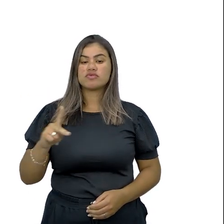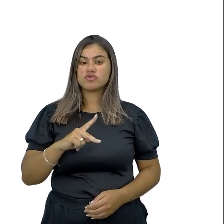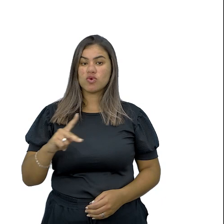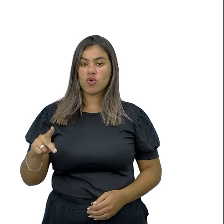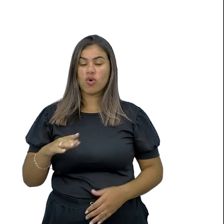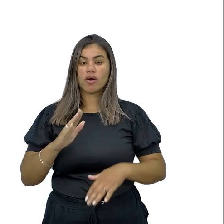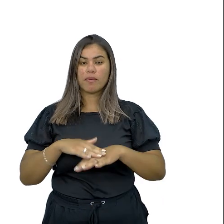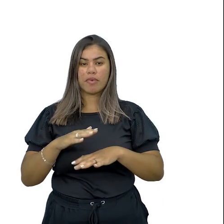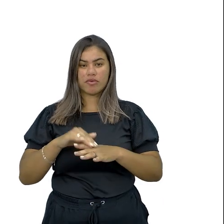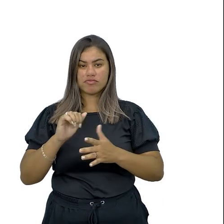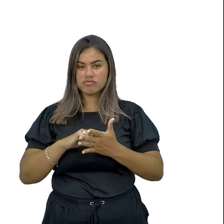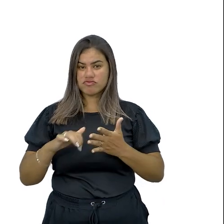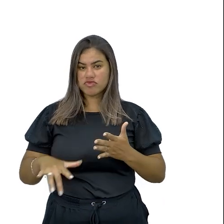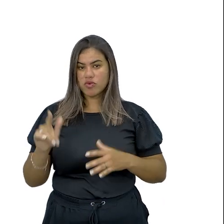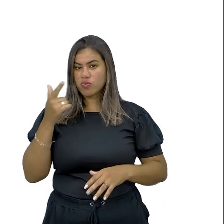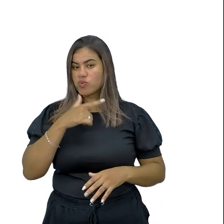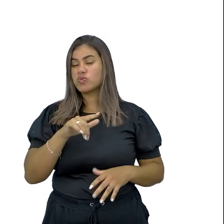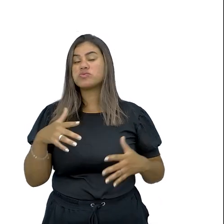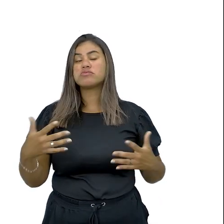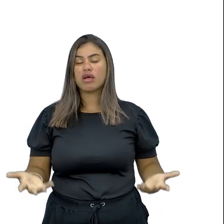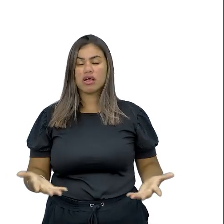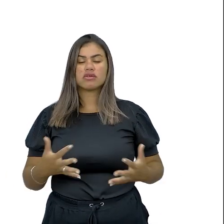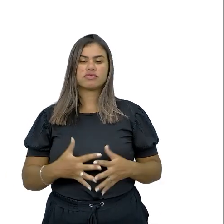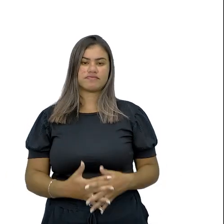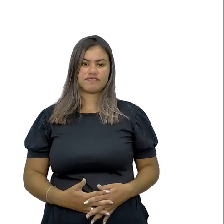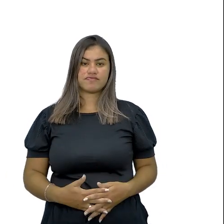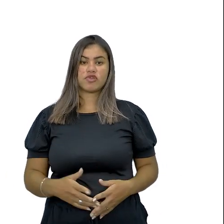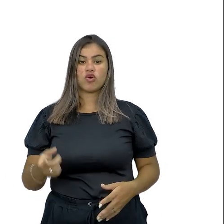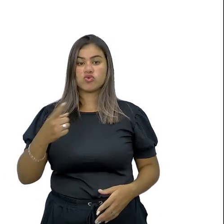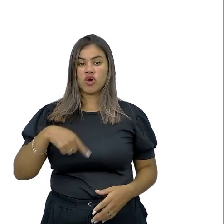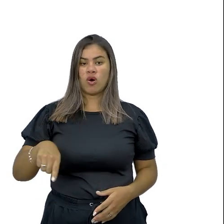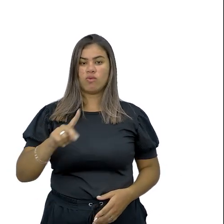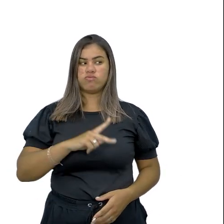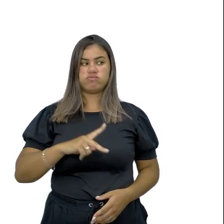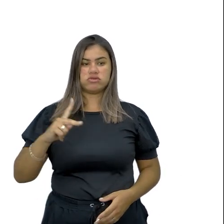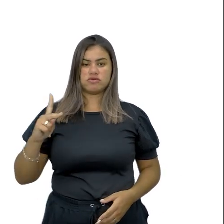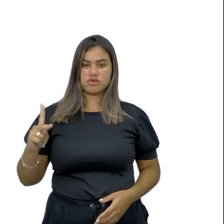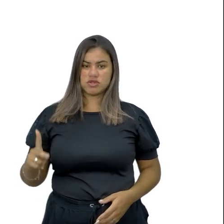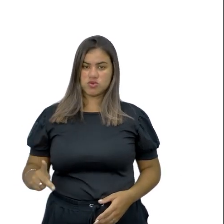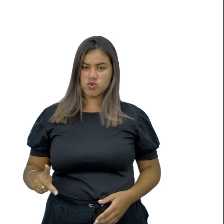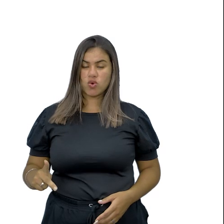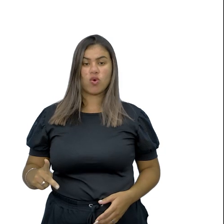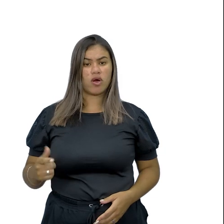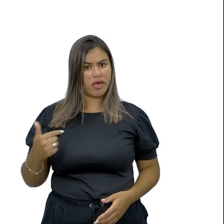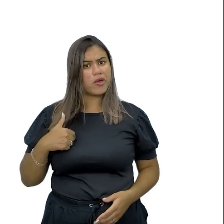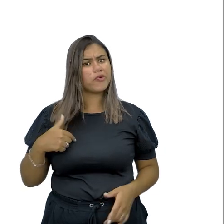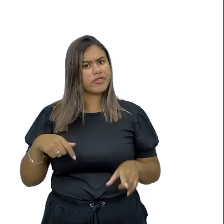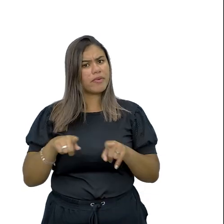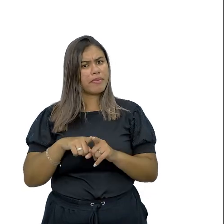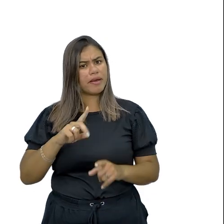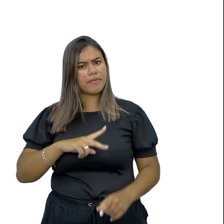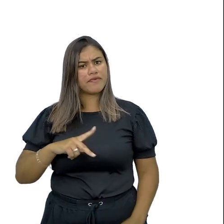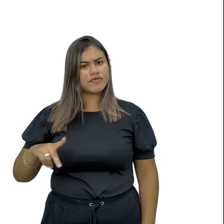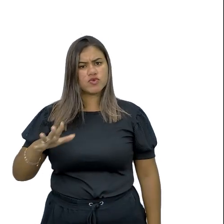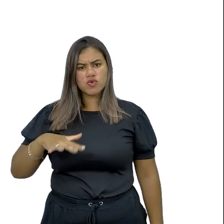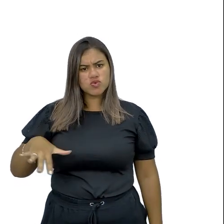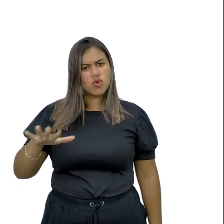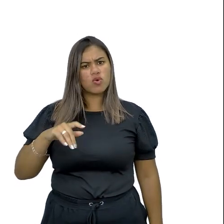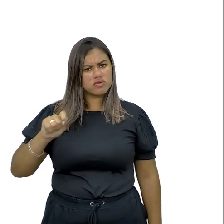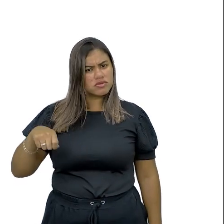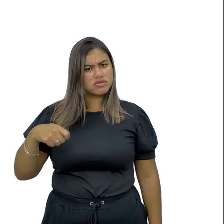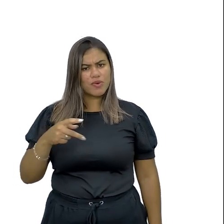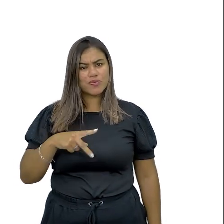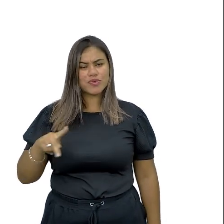esse tipo de trabalho nas suas aulas? Será que nós, professores, porque eu sou professor também, nós todos somos